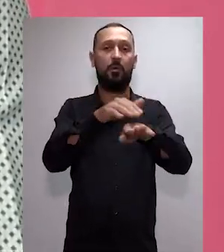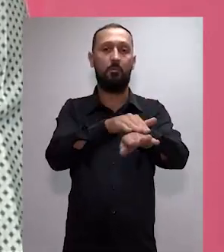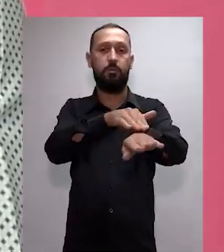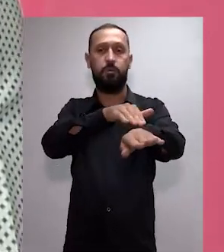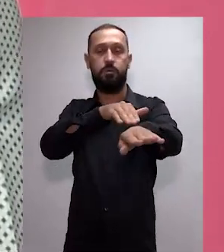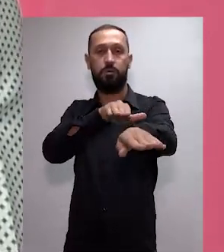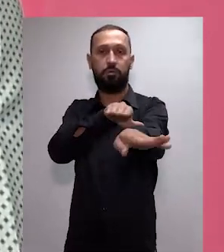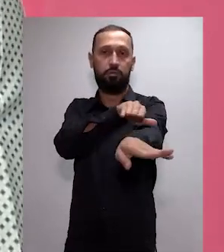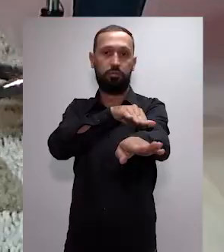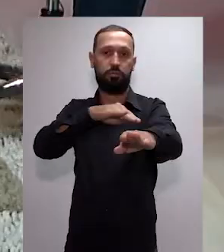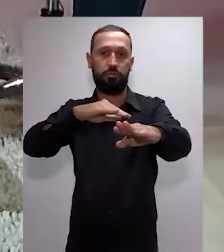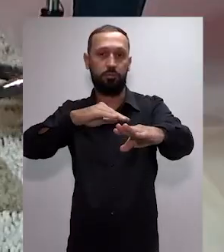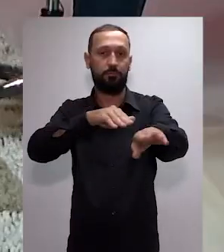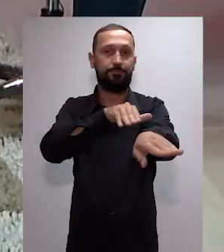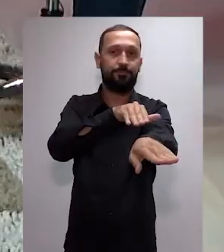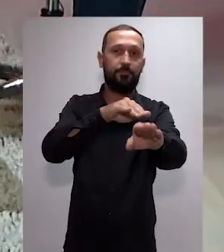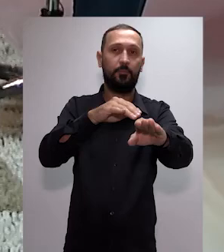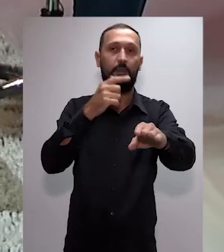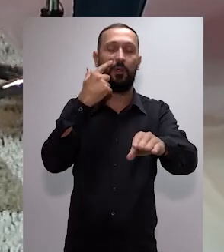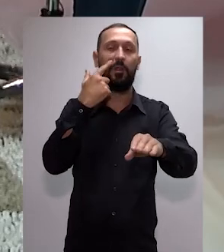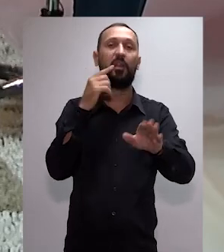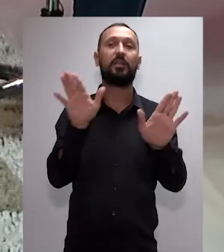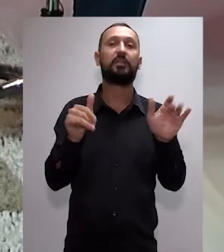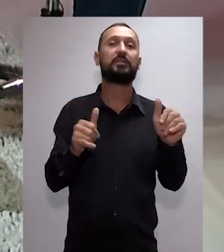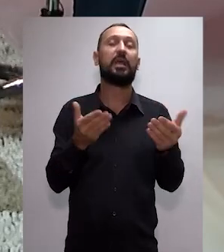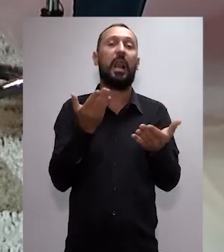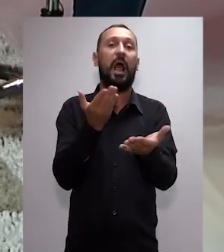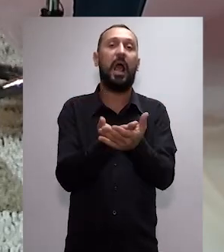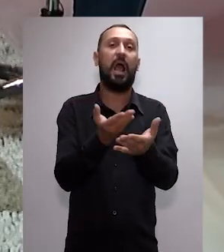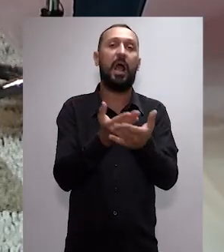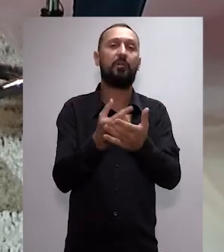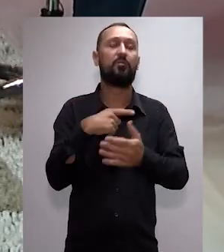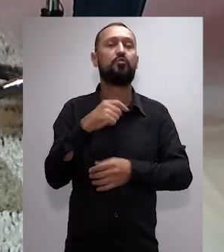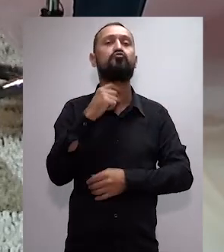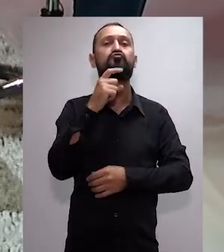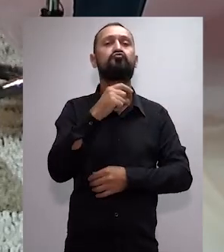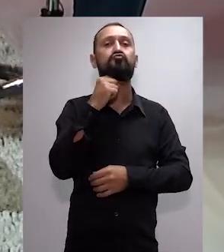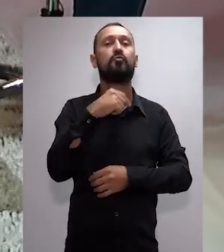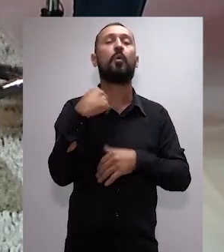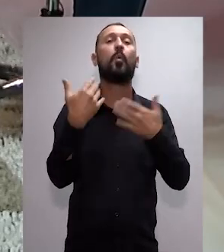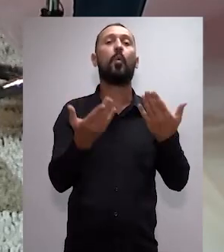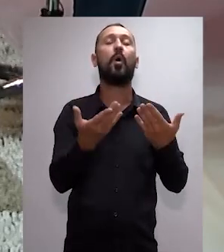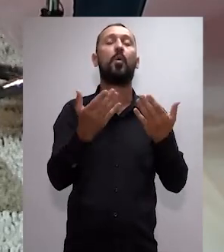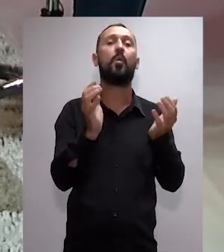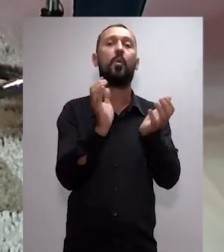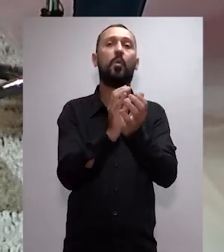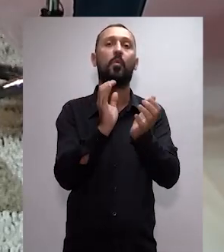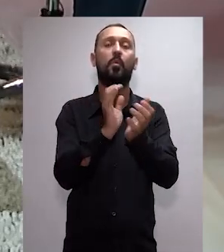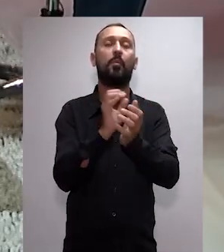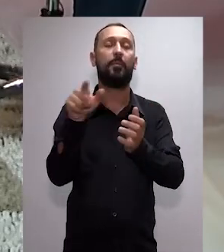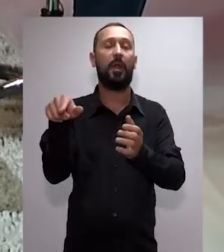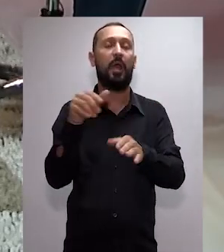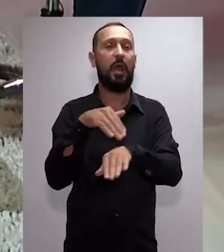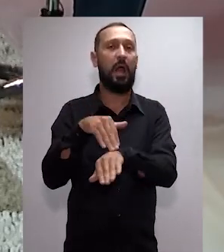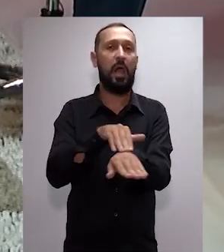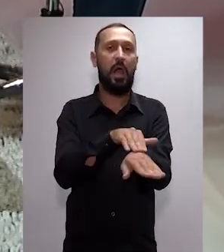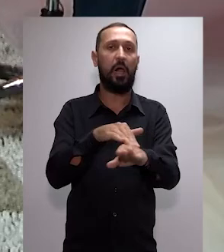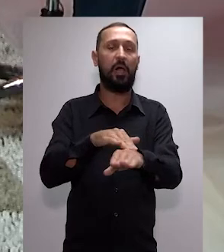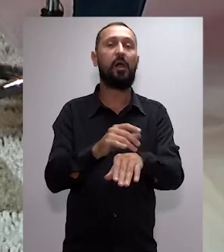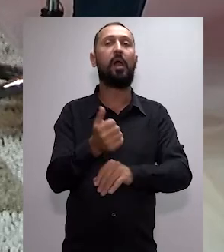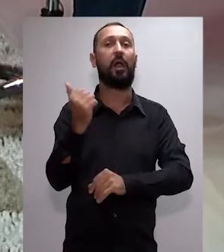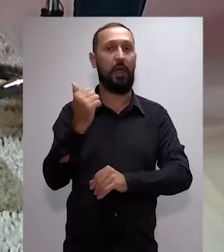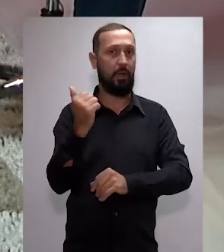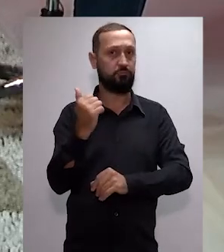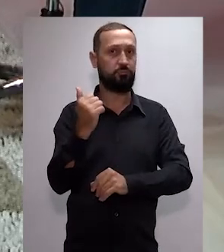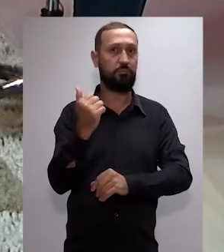ônibus articulado. Muita gente em sala de aula principalmente tem uma dúvida: que tipo de categoria eu tenho que ter para